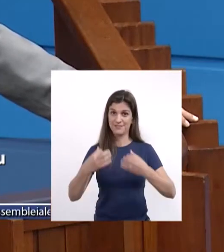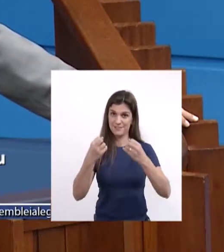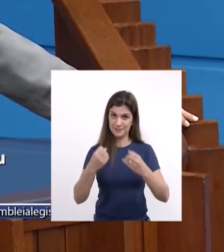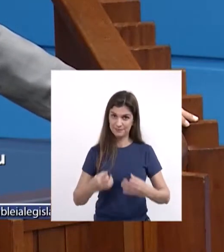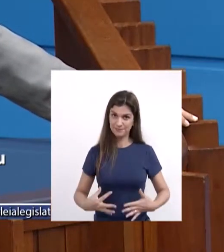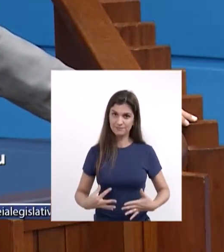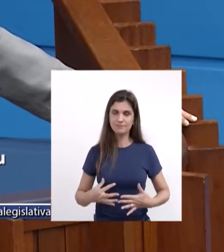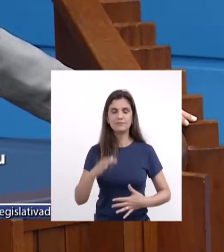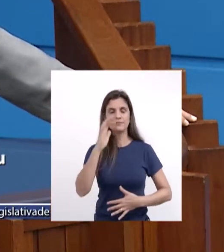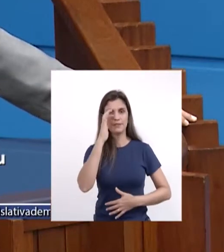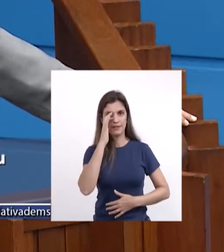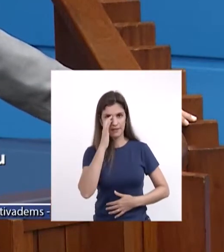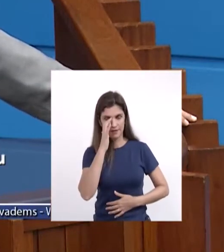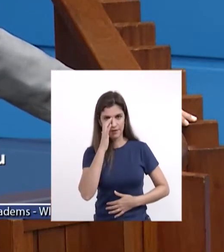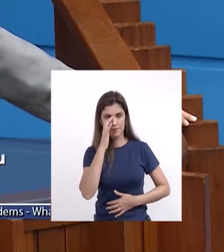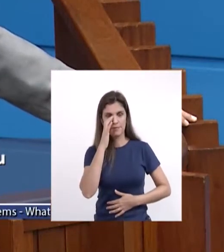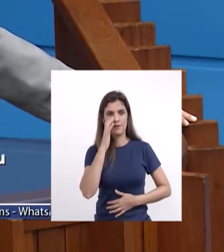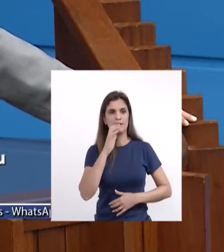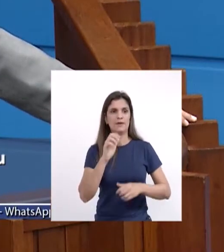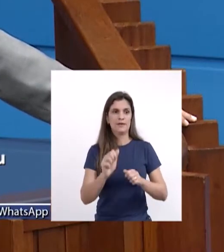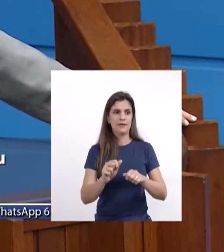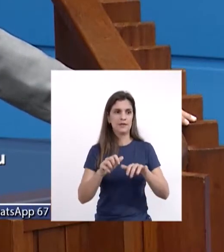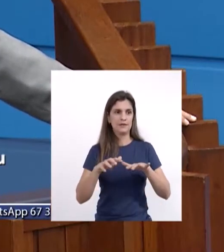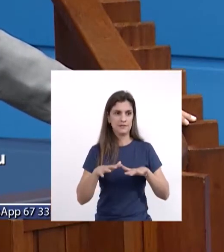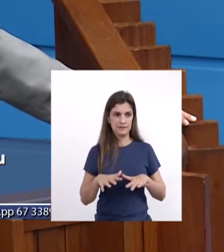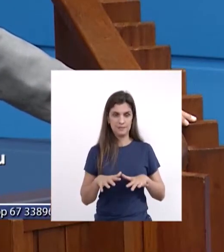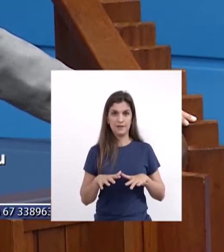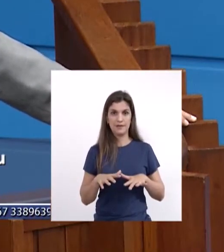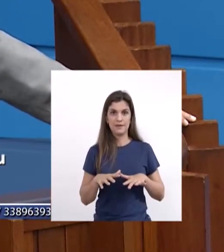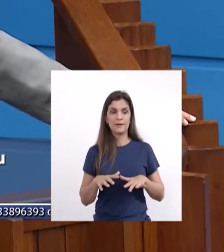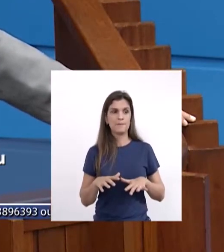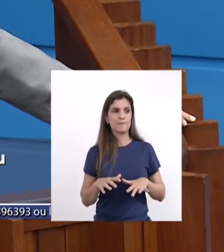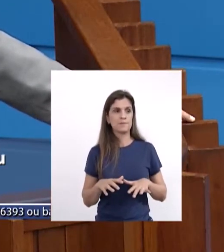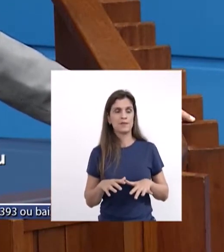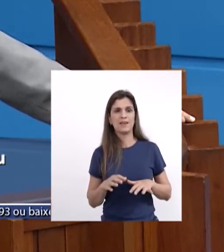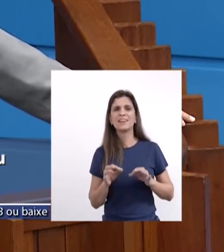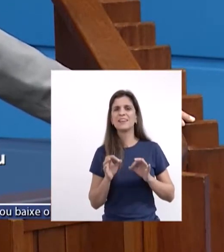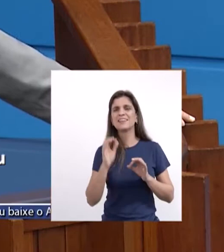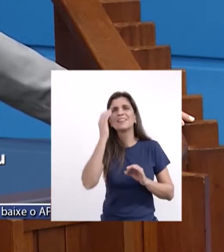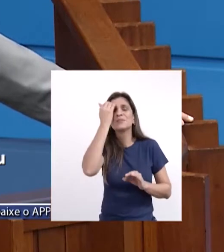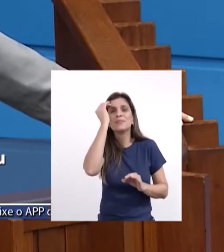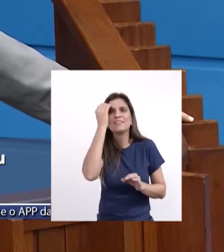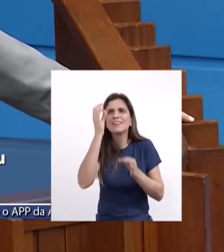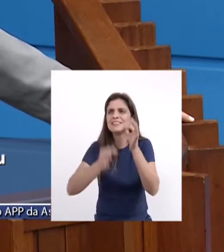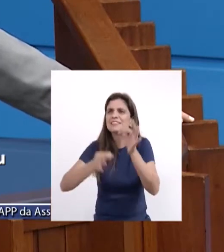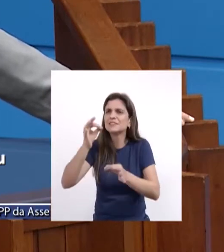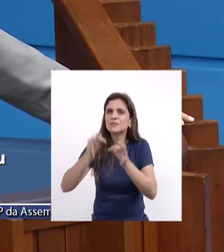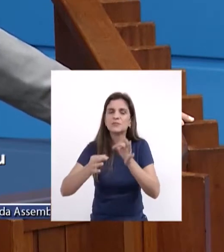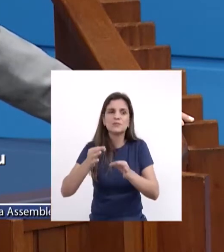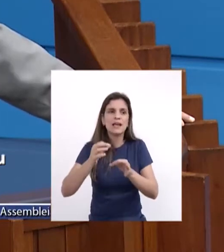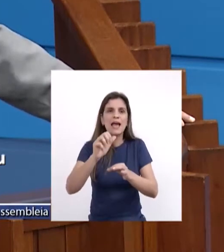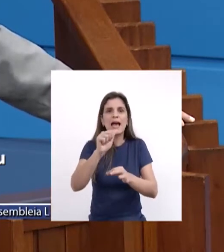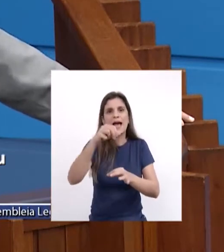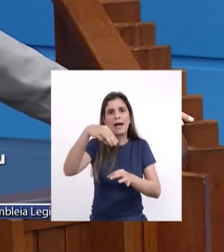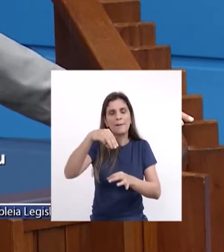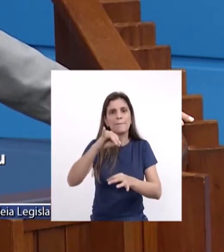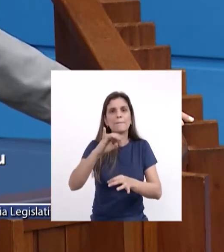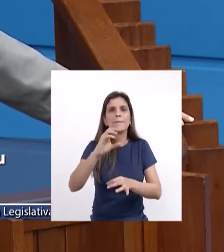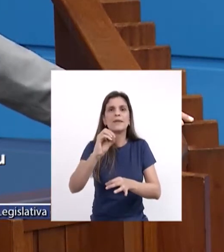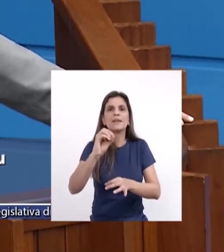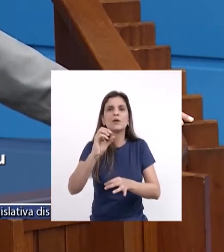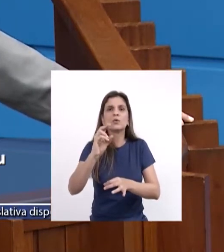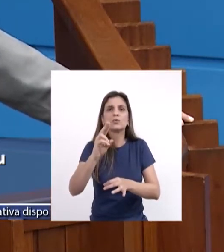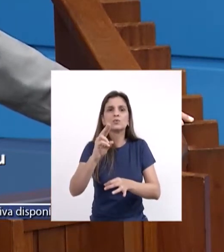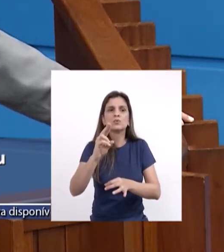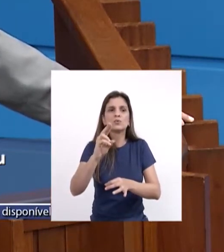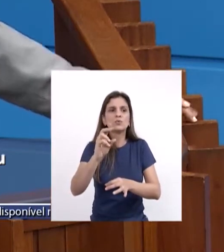que nos acompanham nesse plenário ou que nos ouvem, que não tem formação jurídica, o que é o amicus curiae. O amicus curiae é amigo da